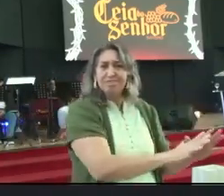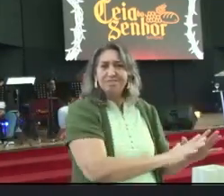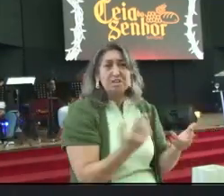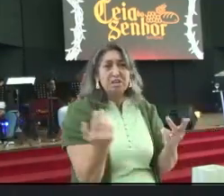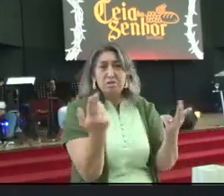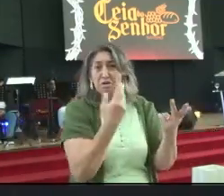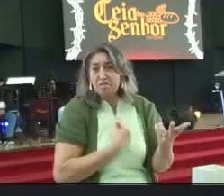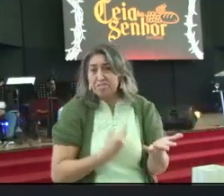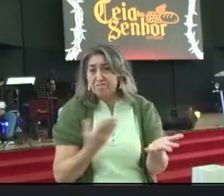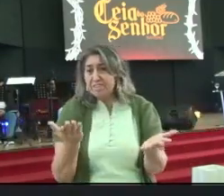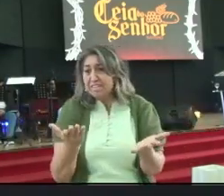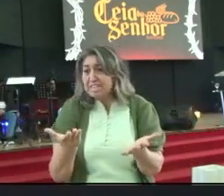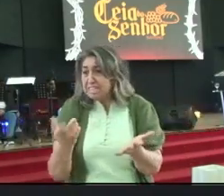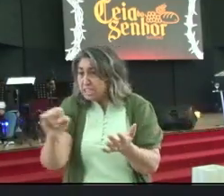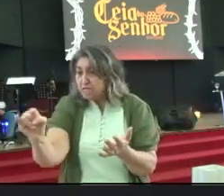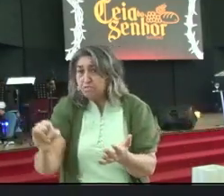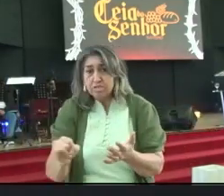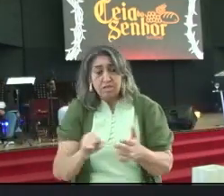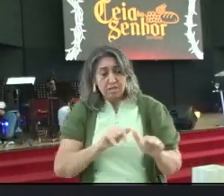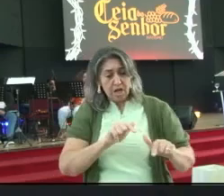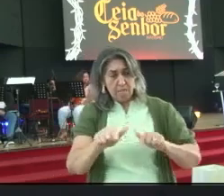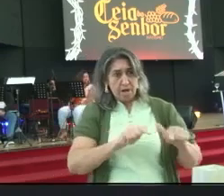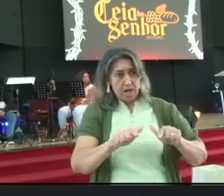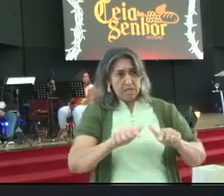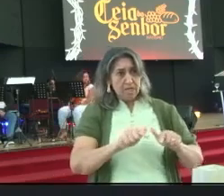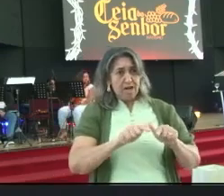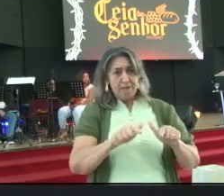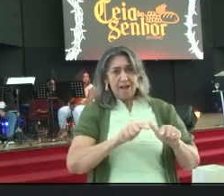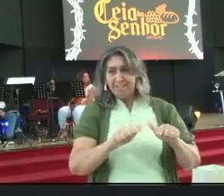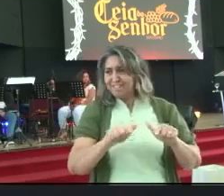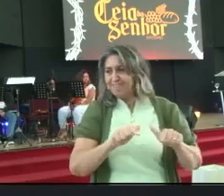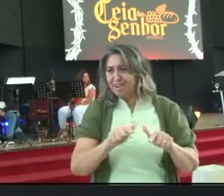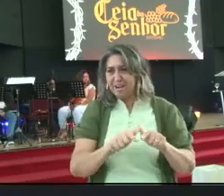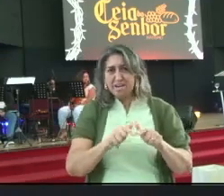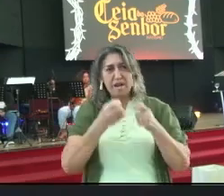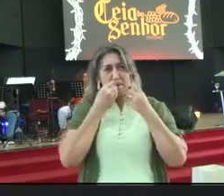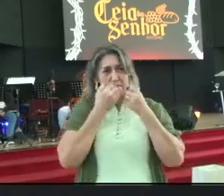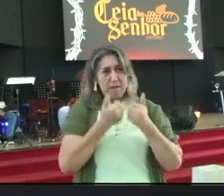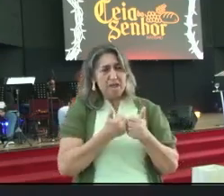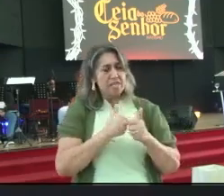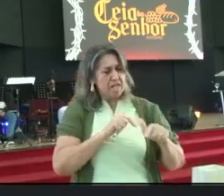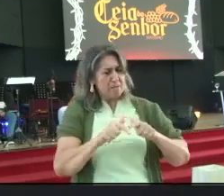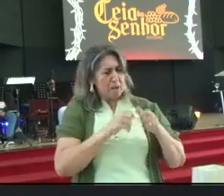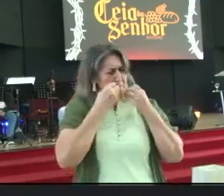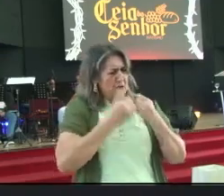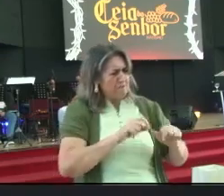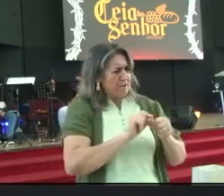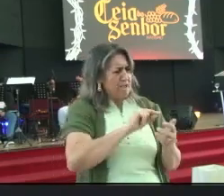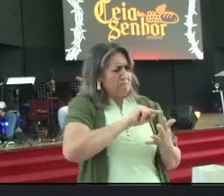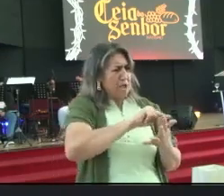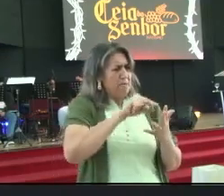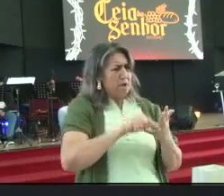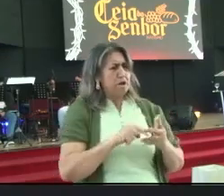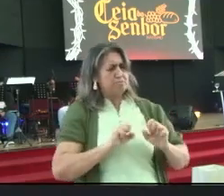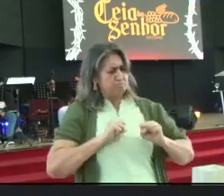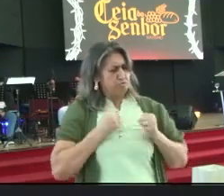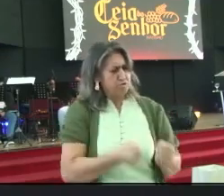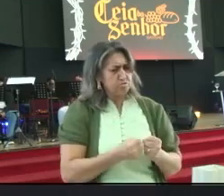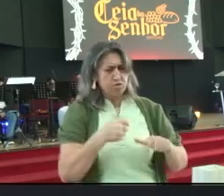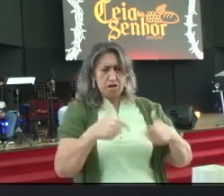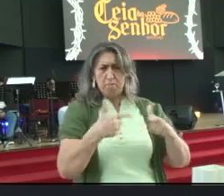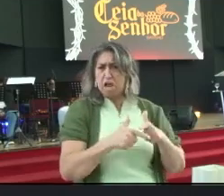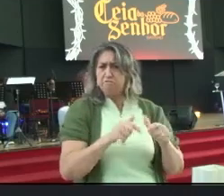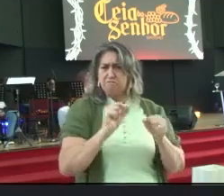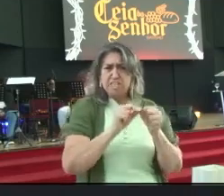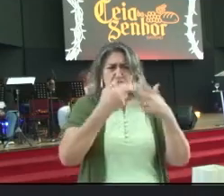áreas é assim, irmão. Vou abrir o coração aqui, eu só tenho um filho. Não dei conta de